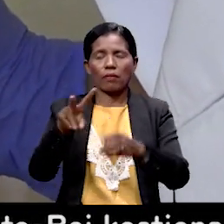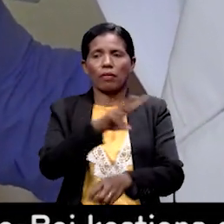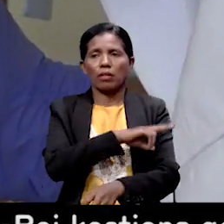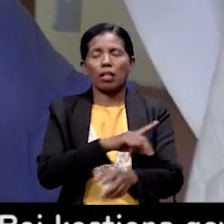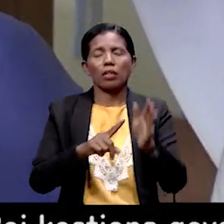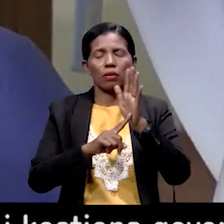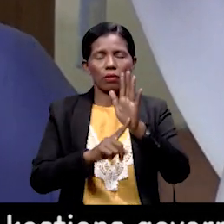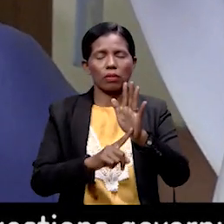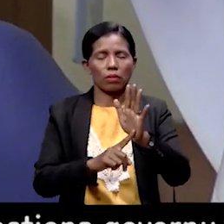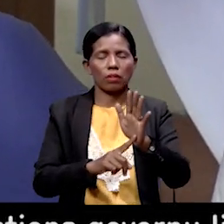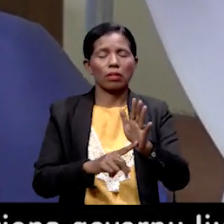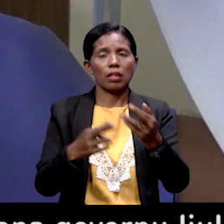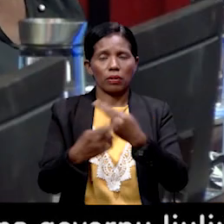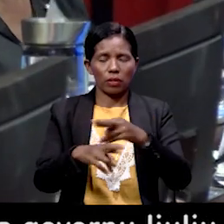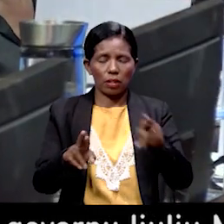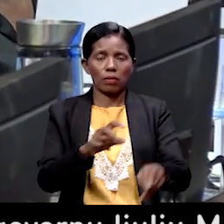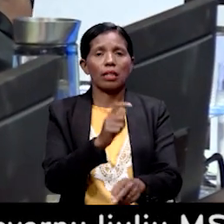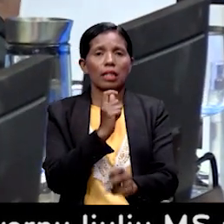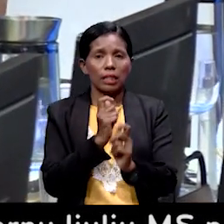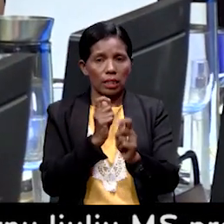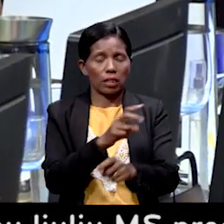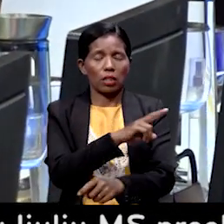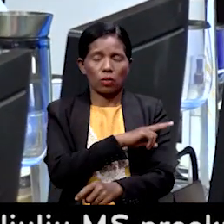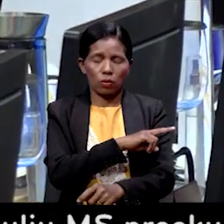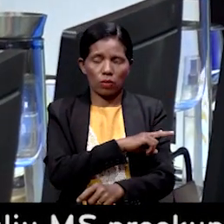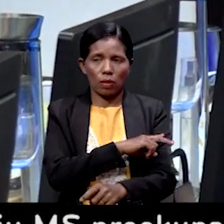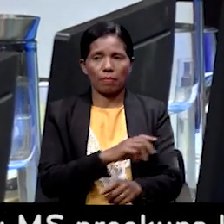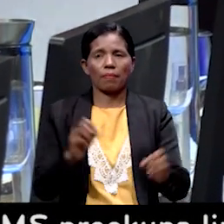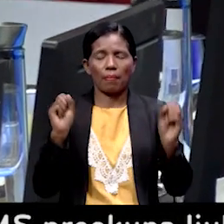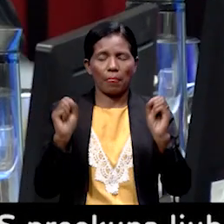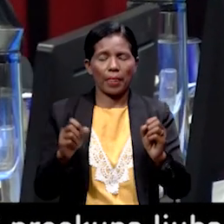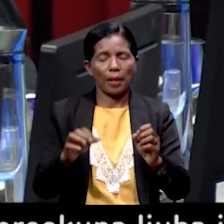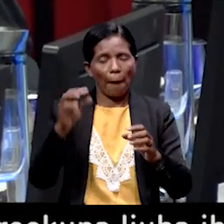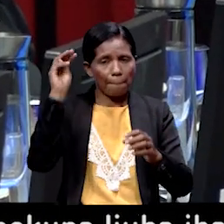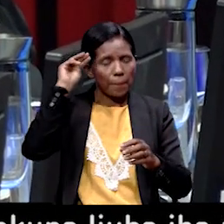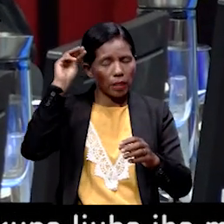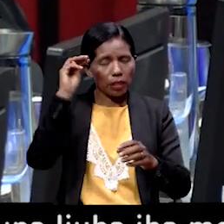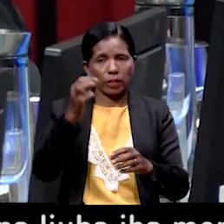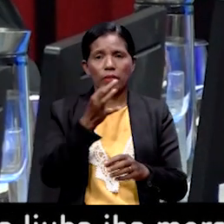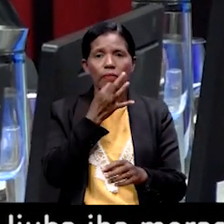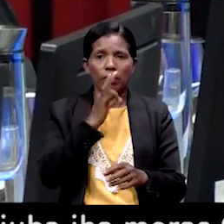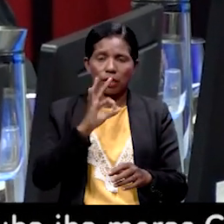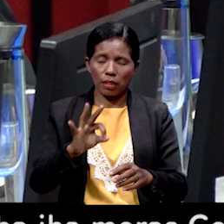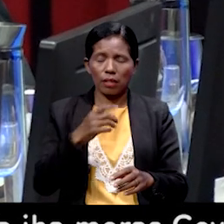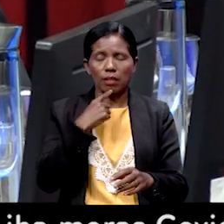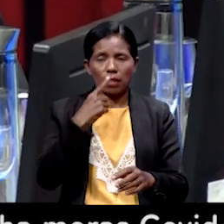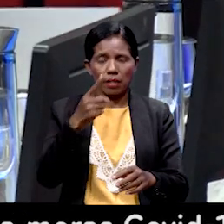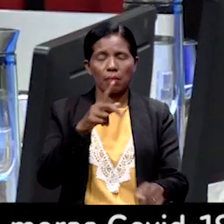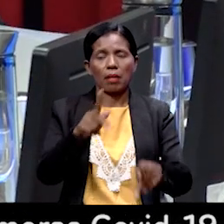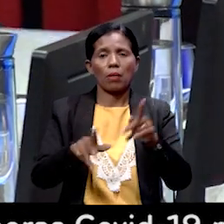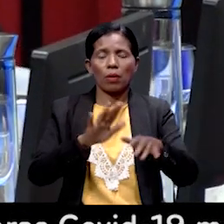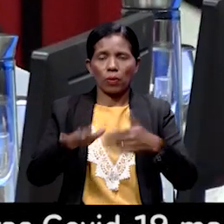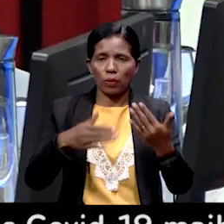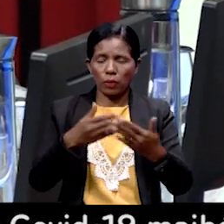teste swab selai sila fu atendimento tamane ministro presidência Conselho Ministro Fidelis Manuel Leite Magalhães encorajatan komunidade sira